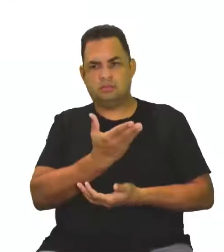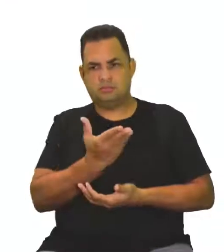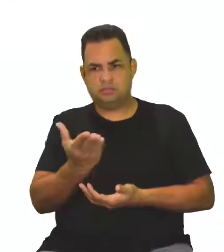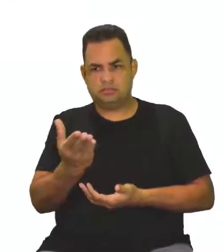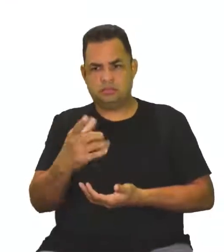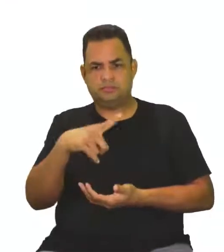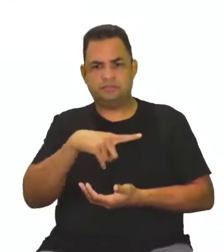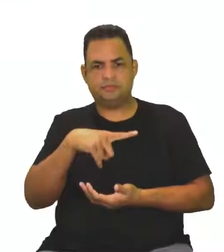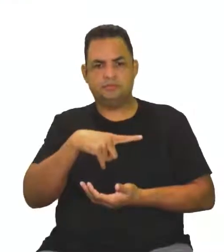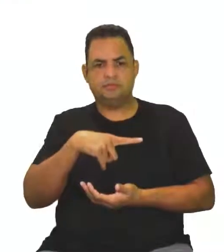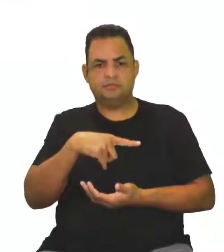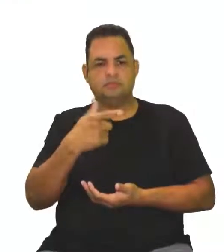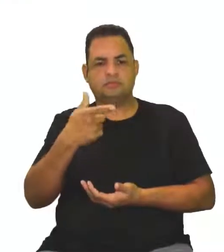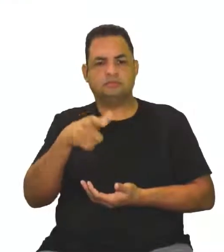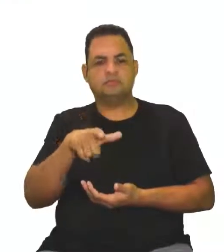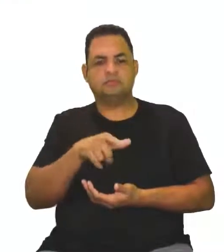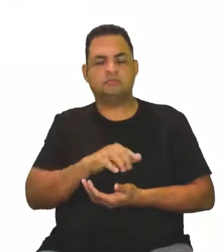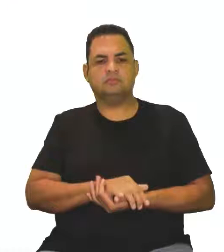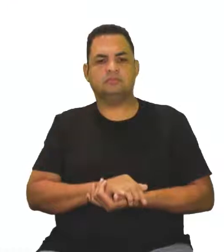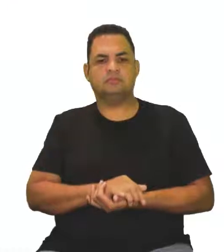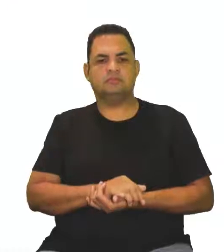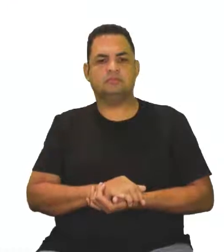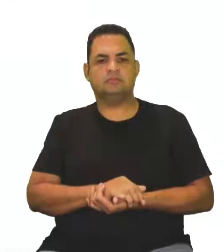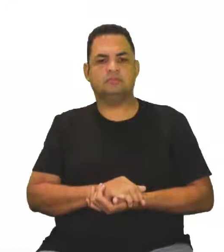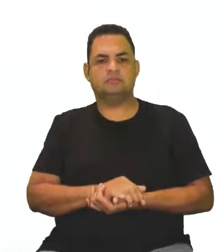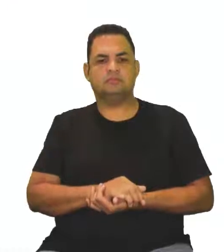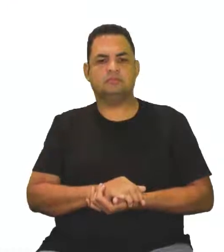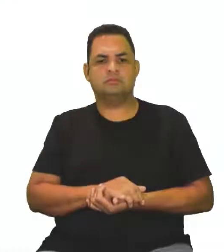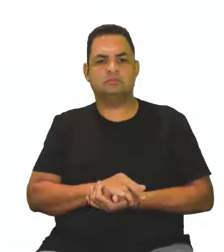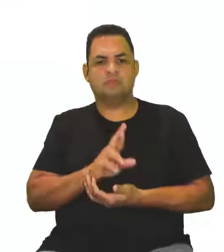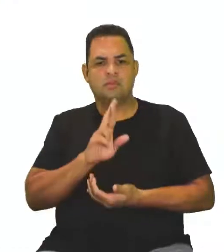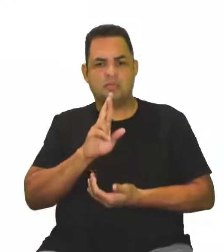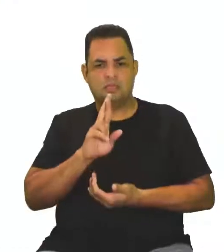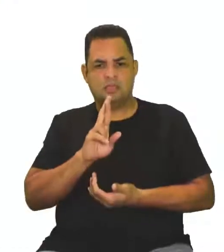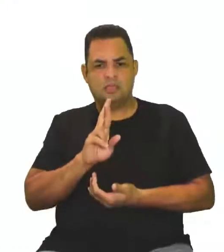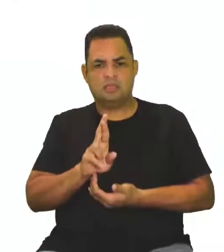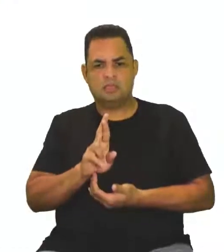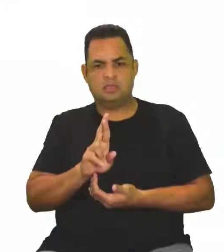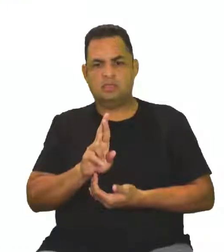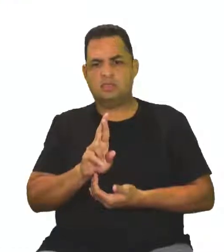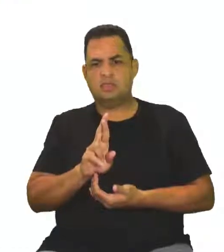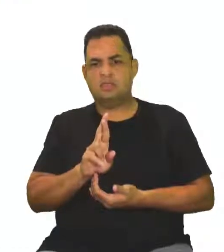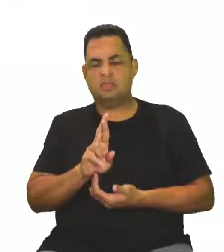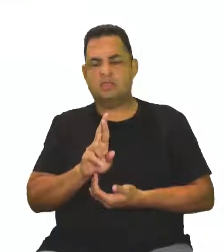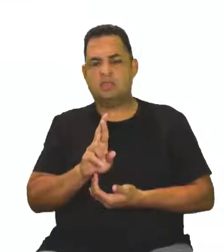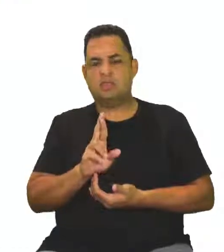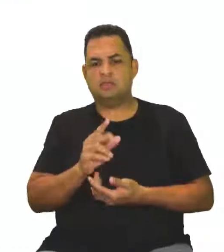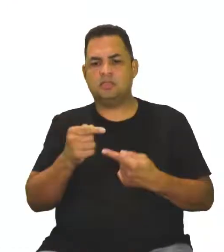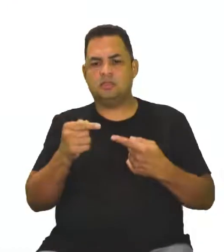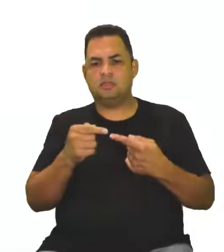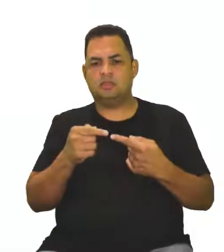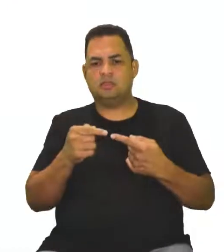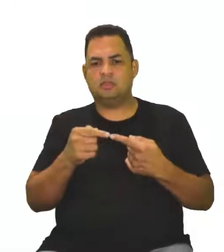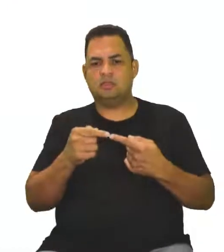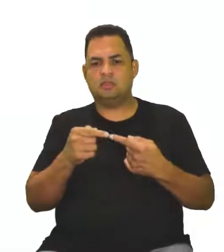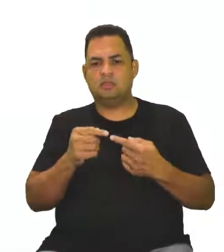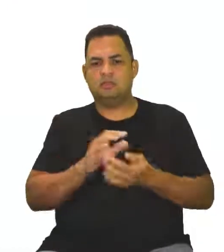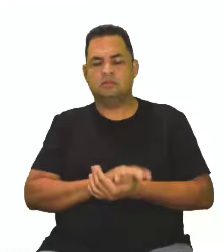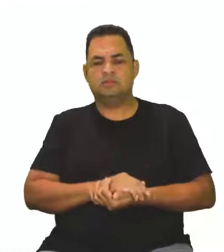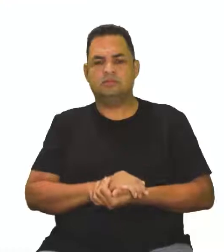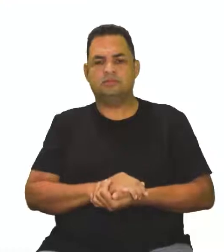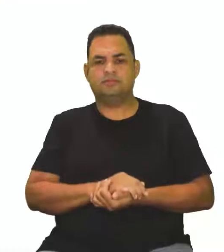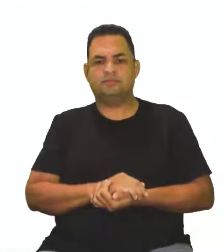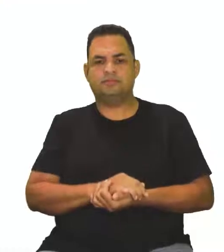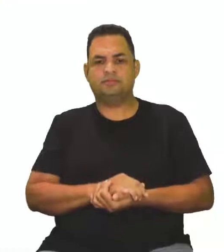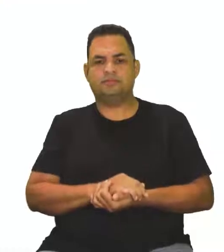figura nós temos novamente, nós temos aqui os resistores que estão associados e aqui nós temos